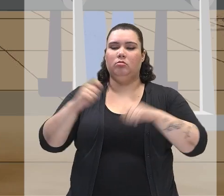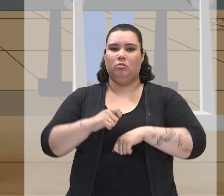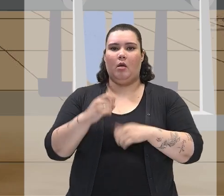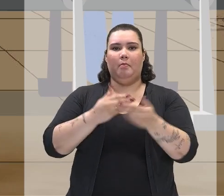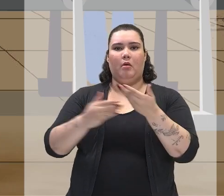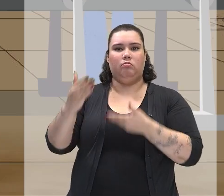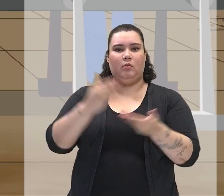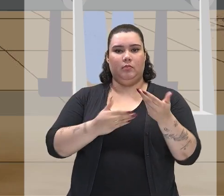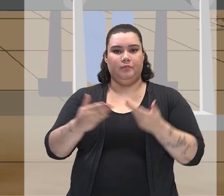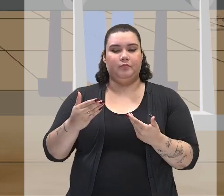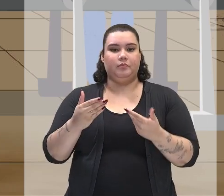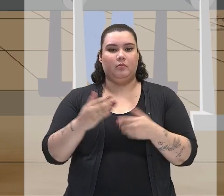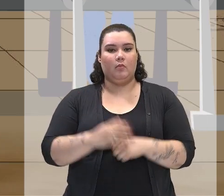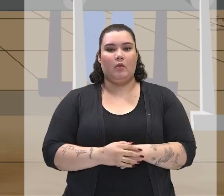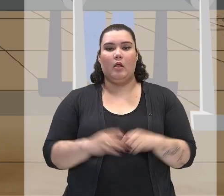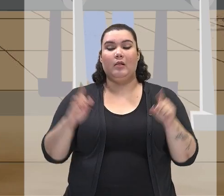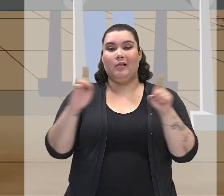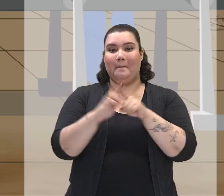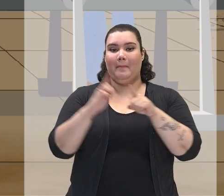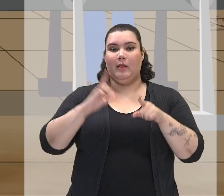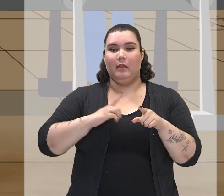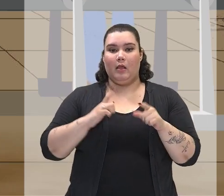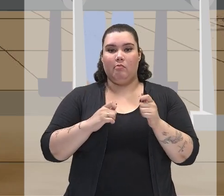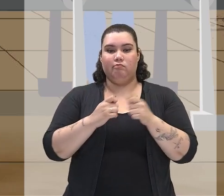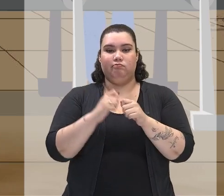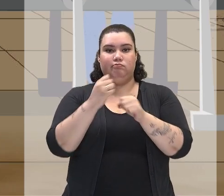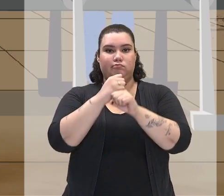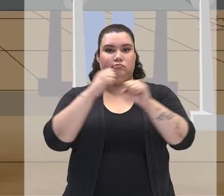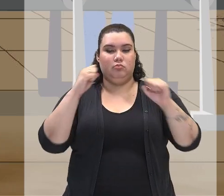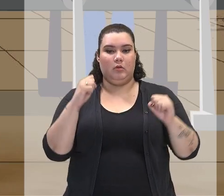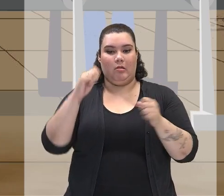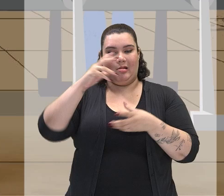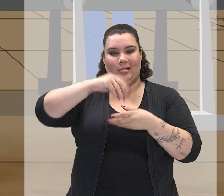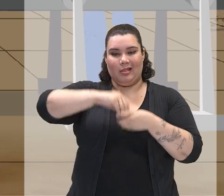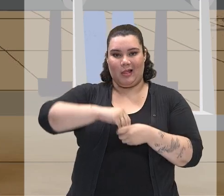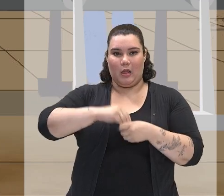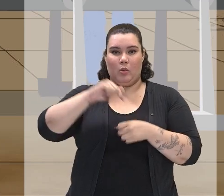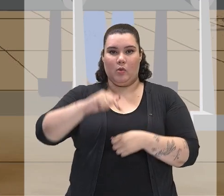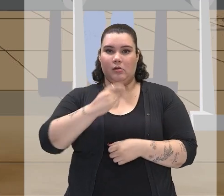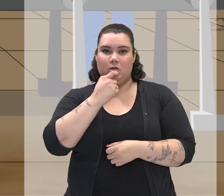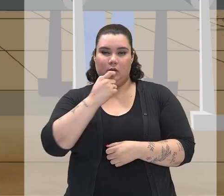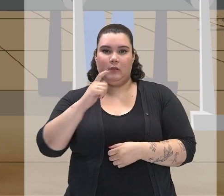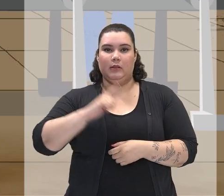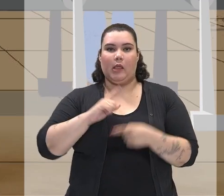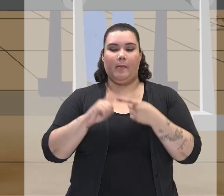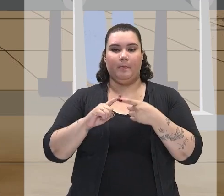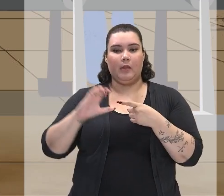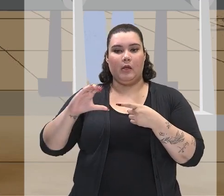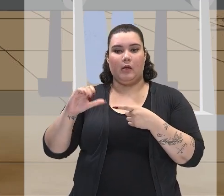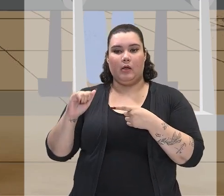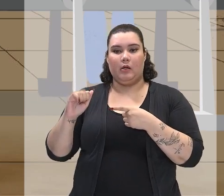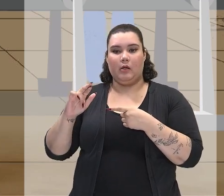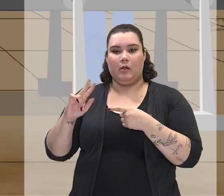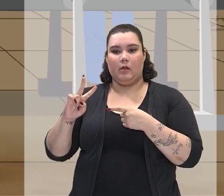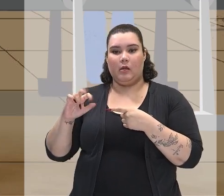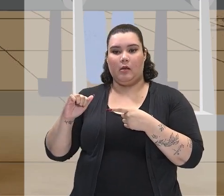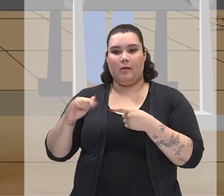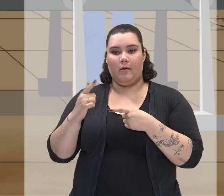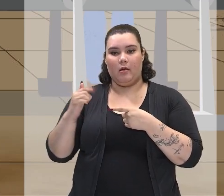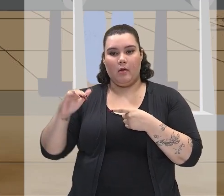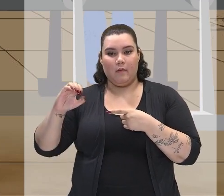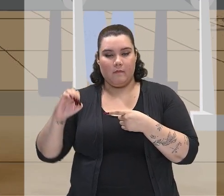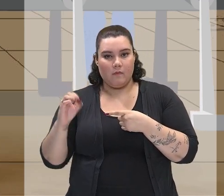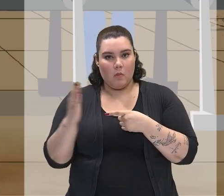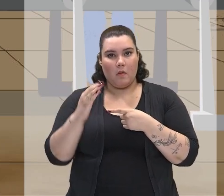reservas de metal e também de carvão mineral que era utilizado nas fornalhas das indústrias, tá